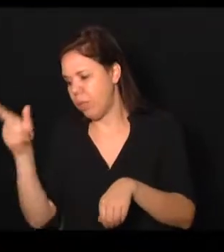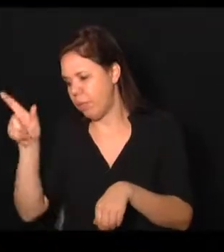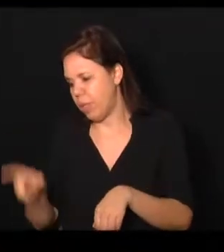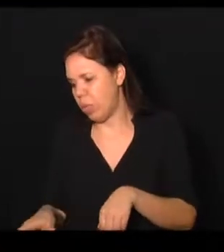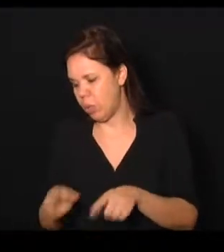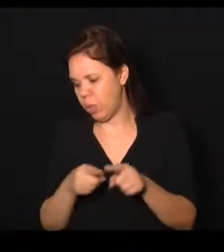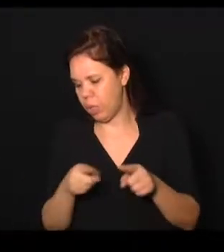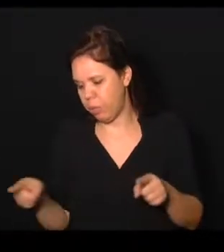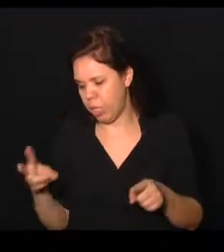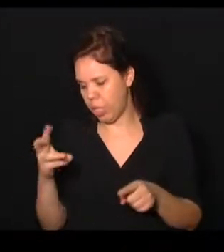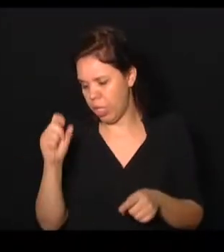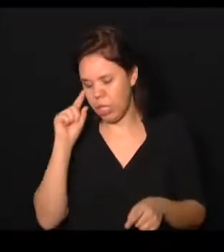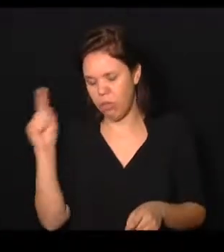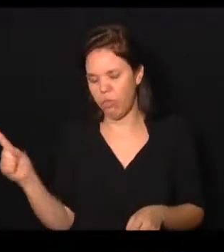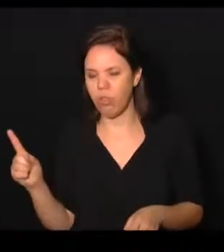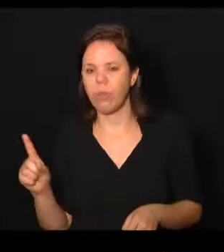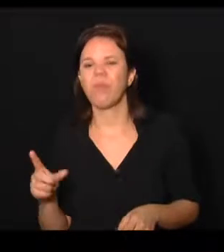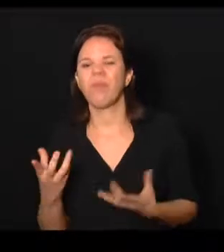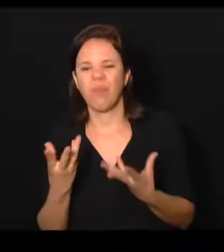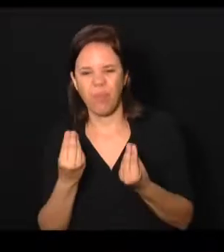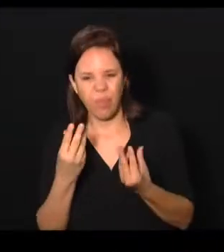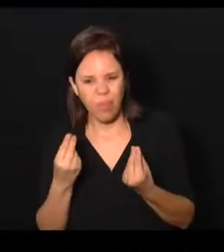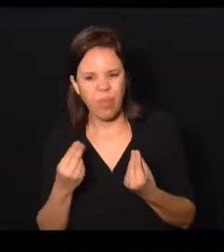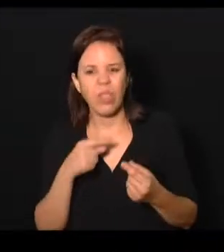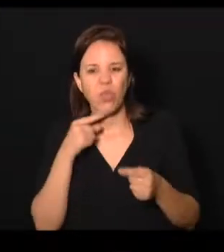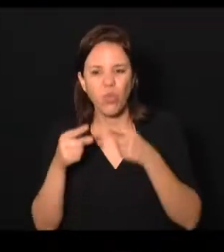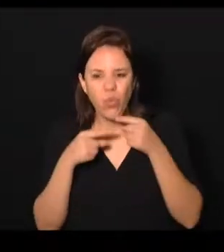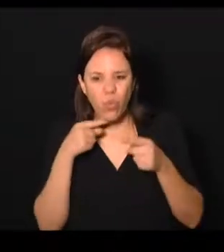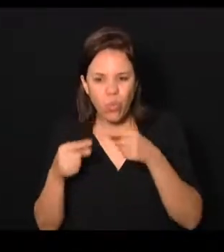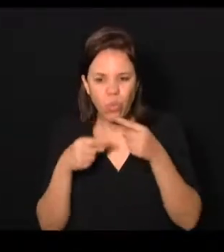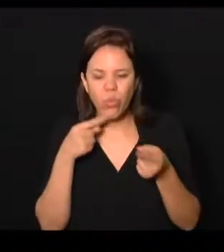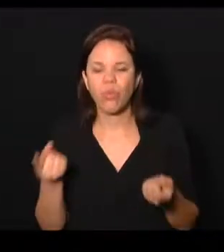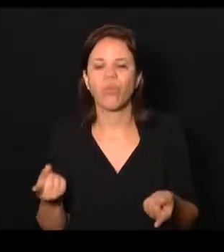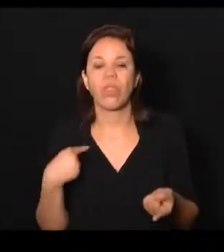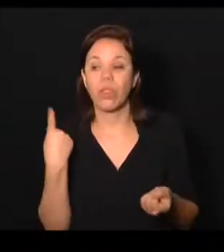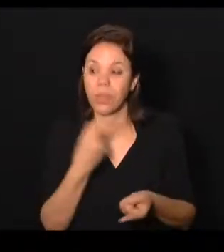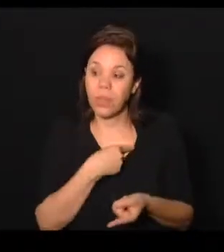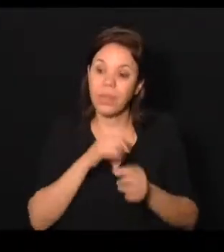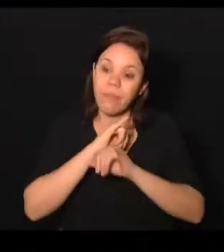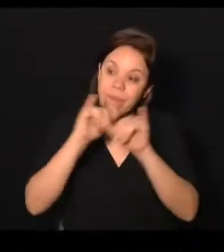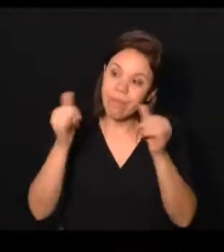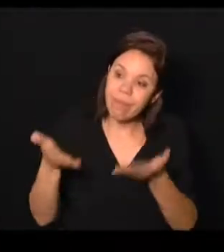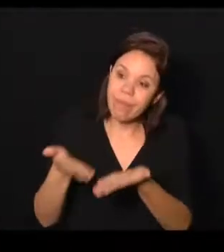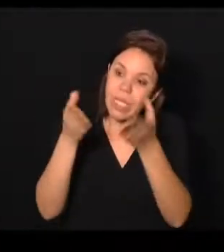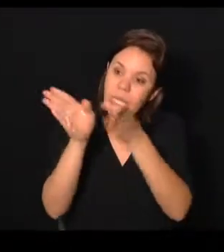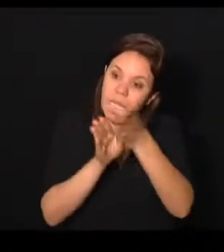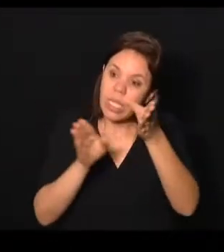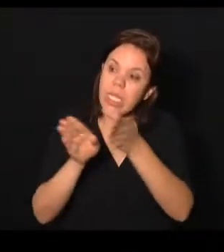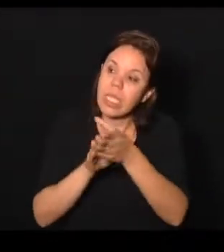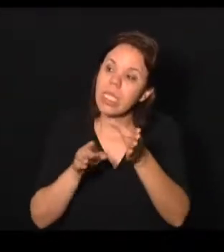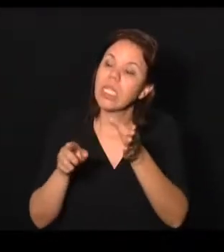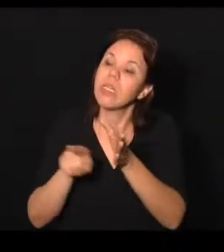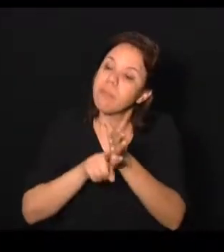Então, são muitas questões e que o que a gente sempre fala é assim, procura se informar, procura ver um pouquinho para justamente não deixar a sua